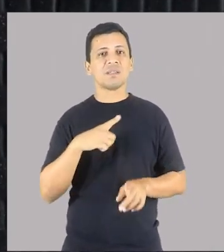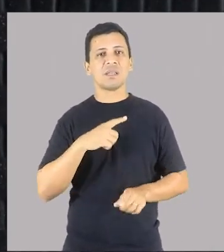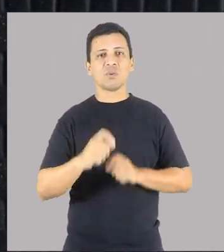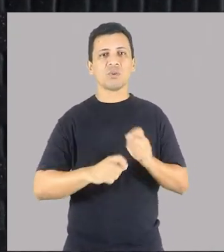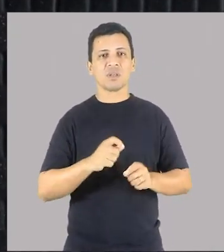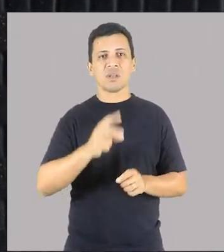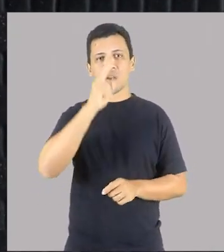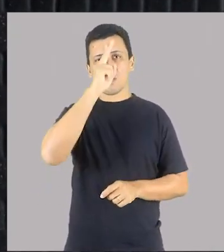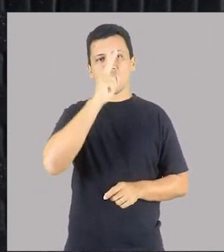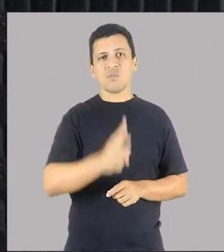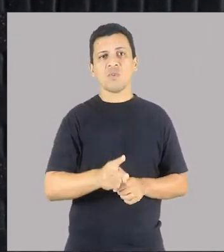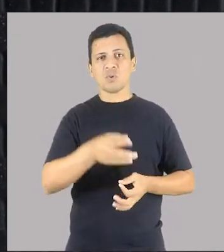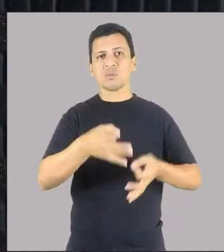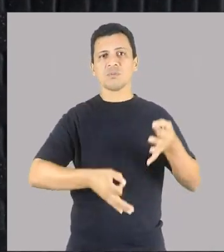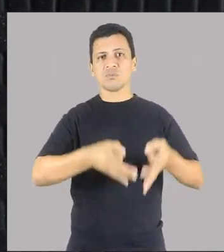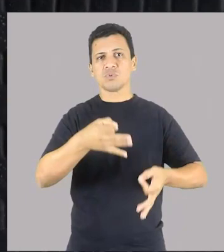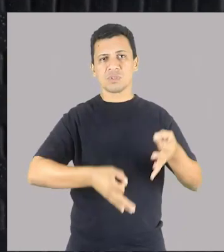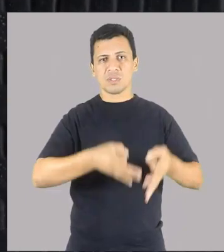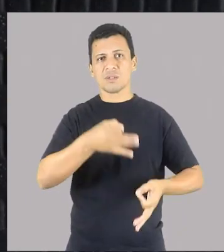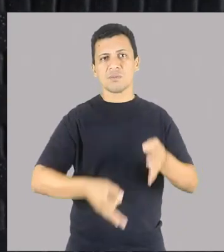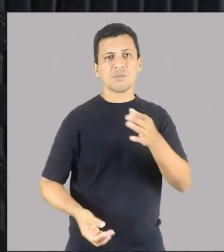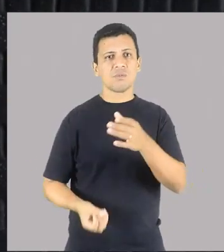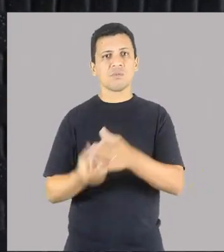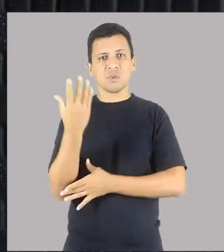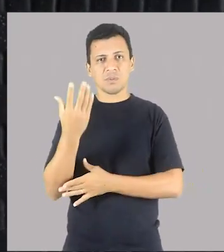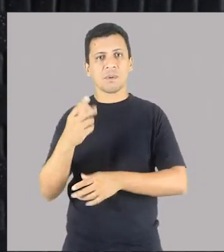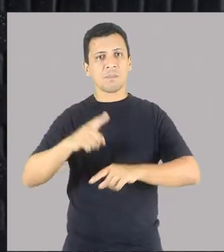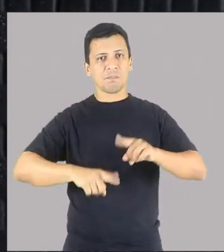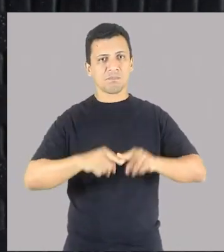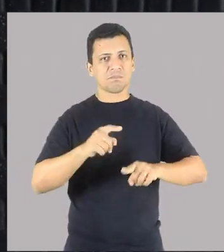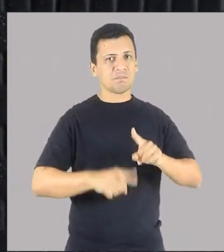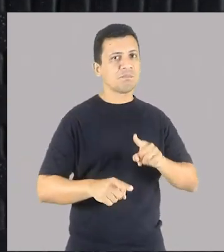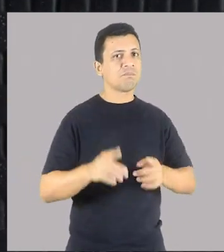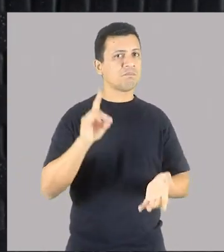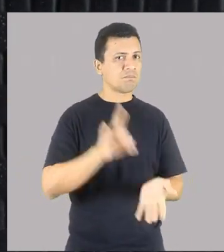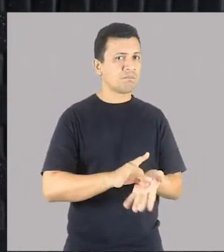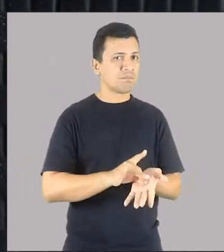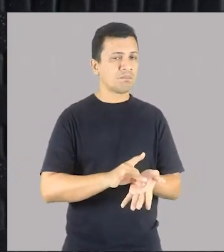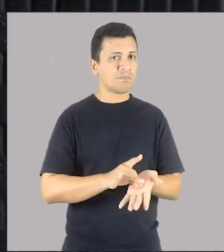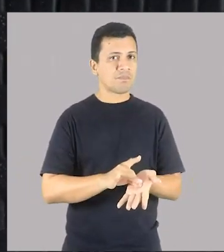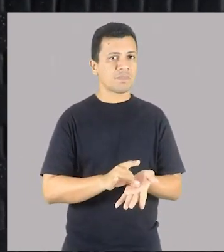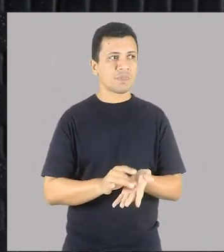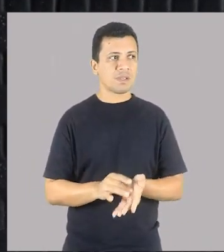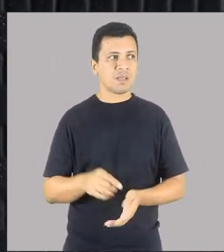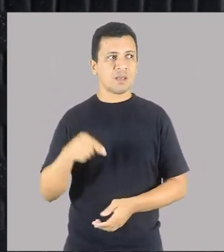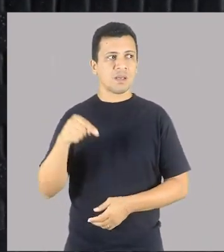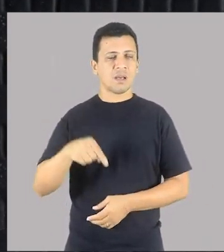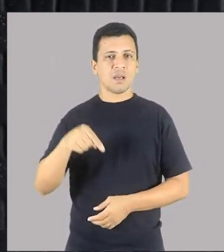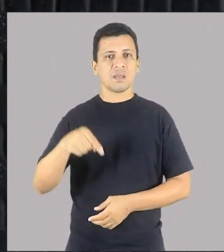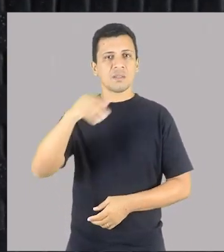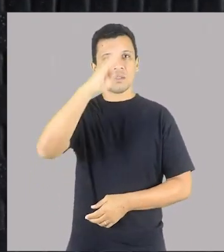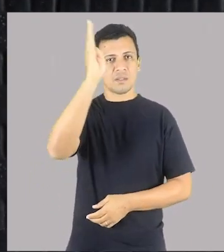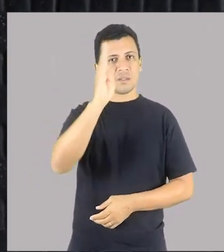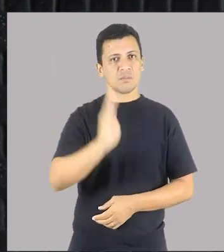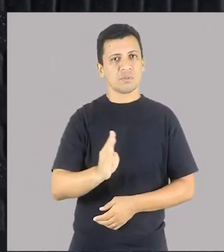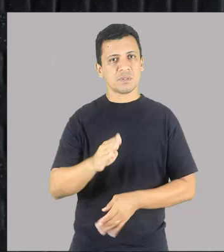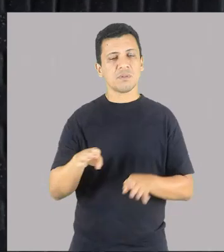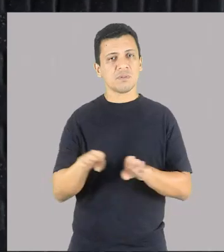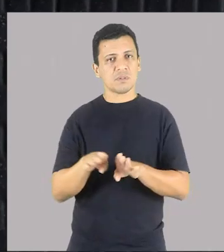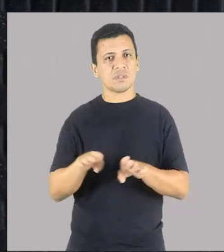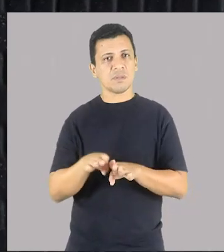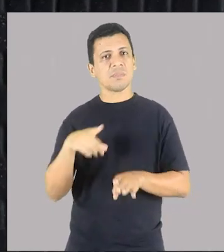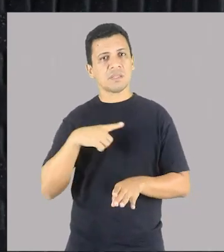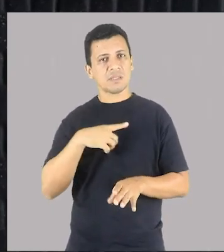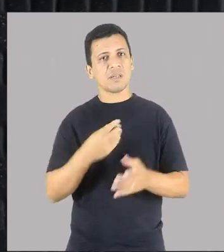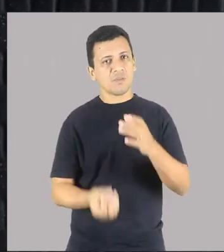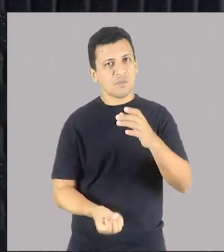julgada, forma uma coisa julgada material. Importante dizer que aqui no Brasil também há a formação de